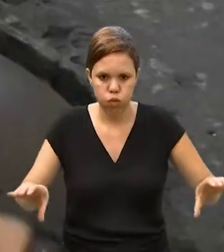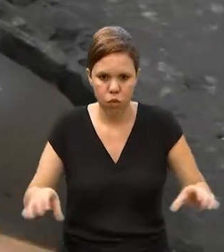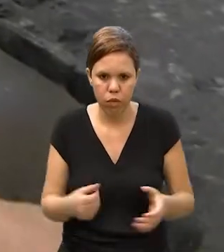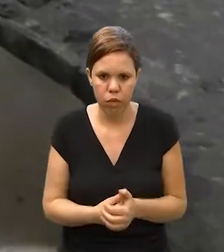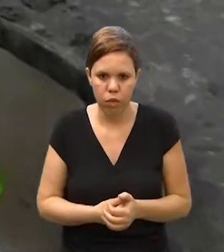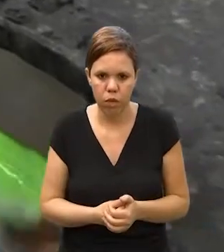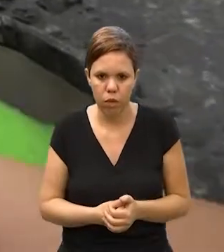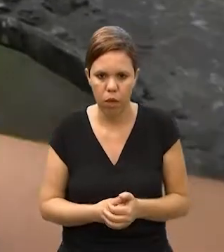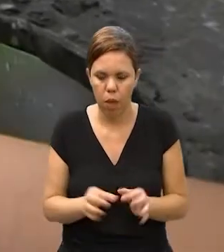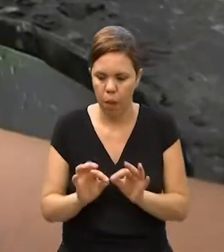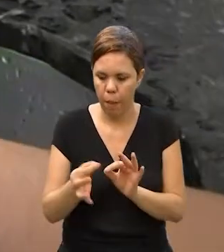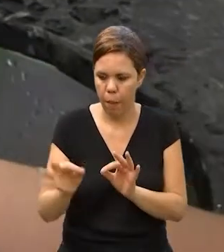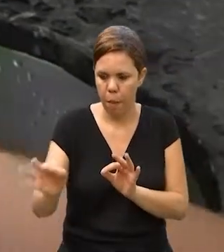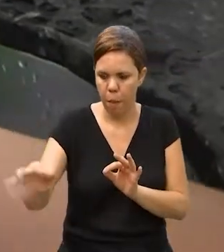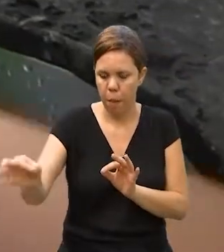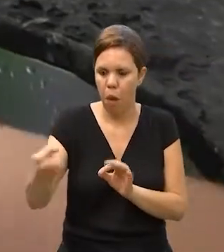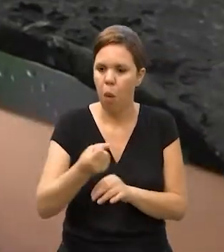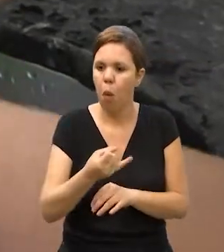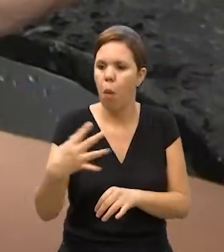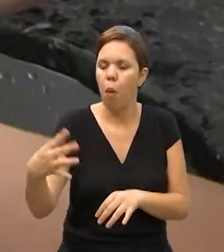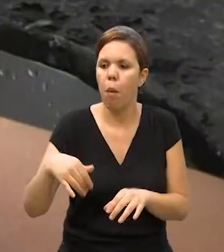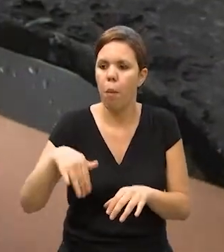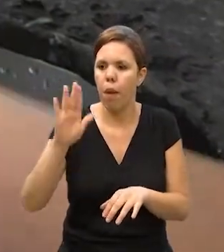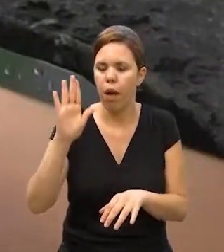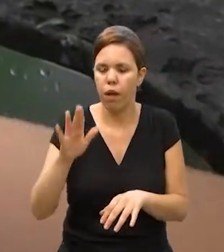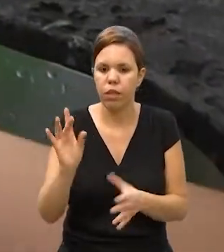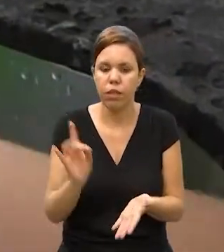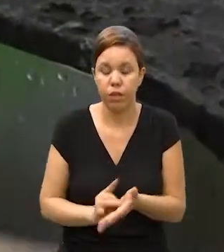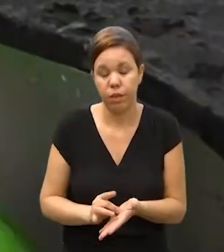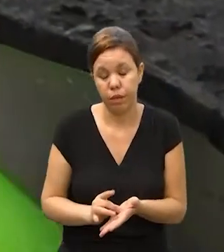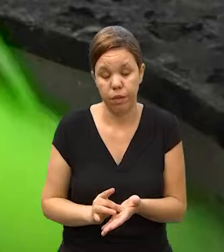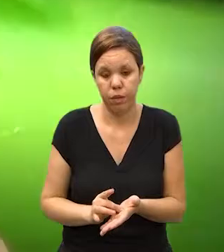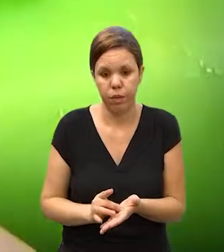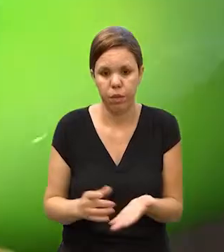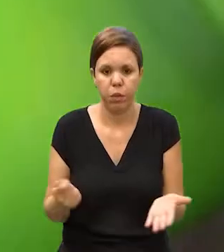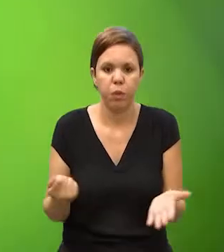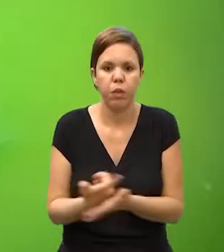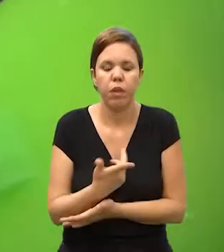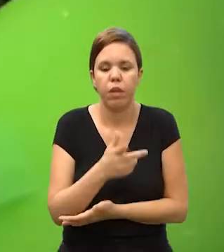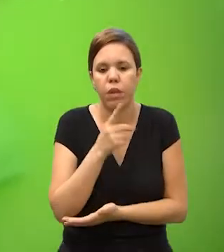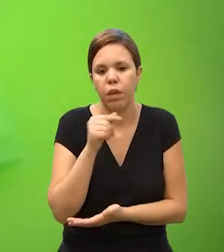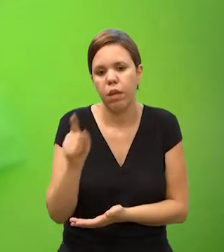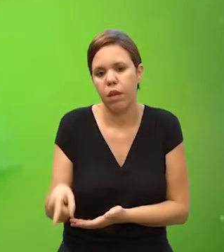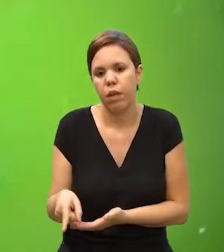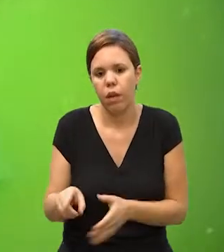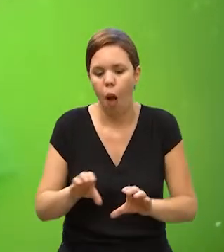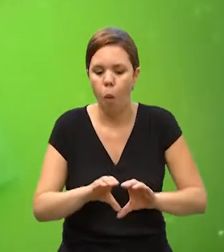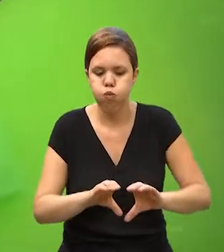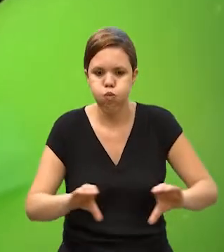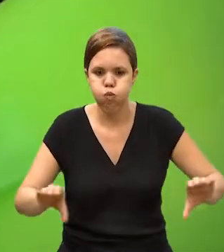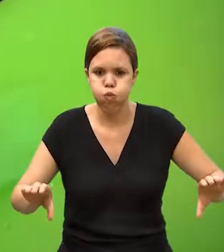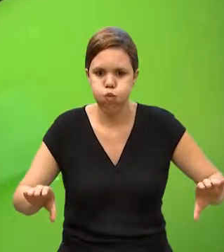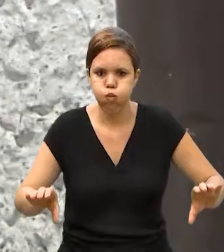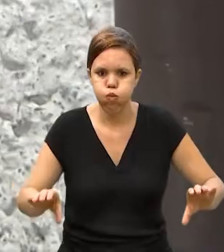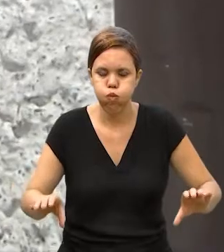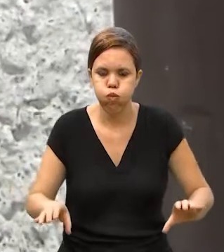do metro cubo muito maior do que a realidade, né? Então esse equipamento ele visa eliminar